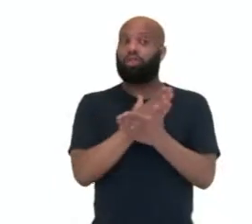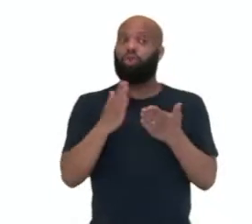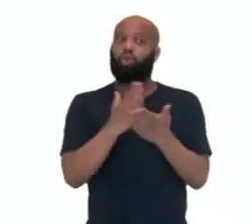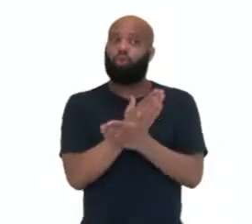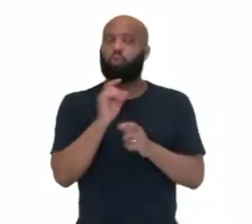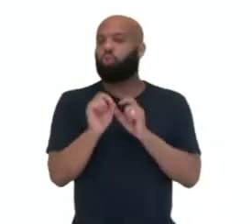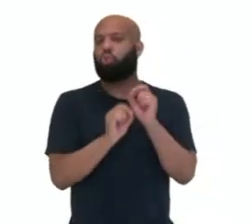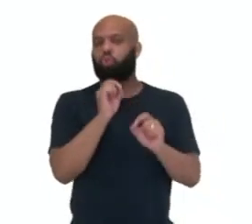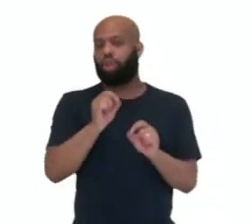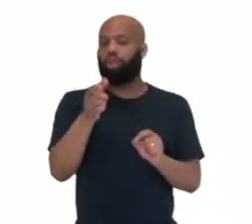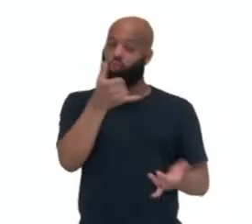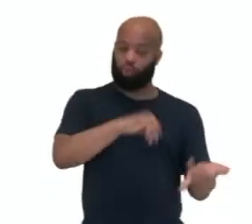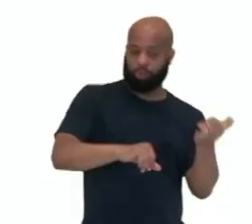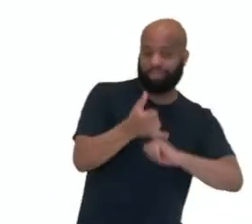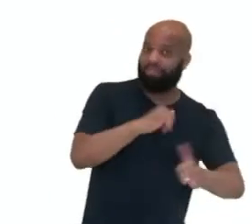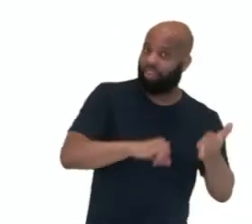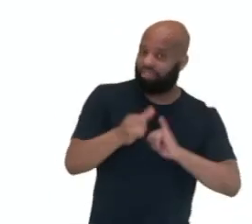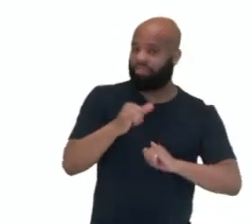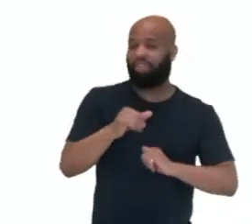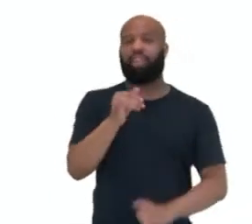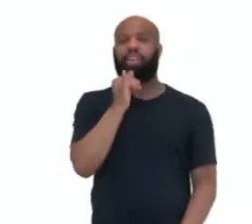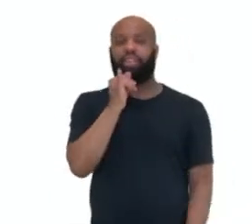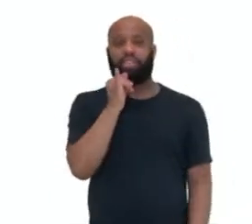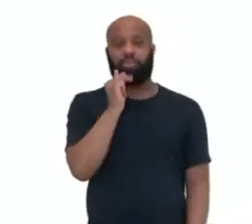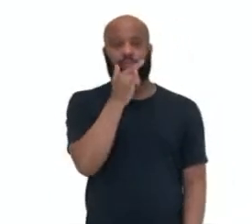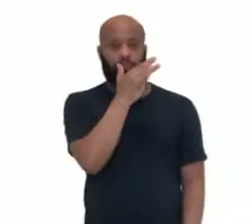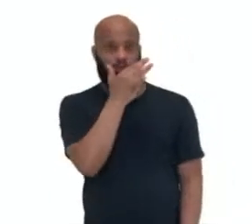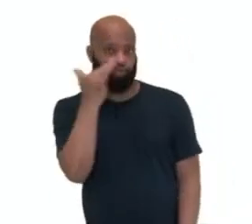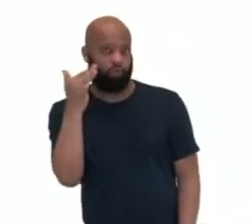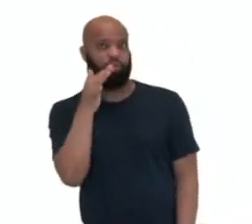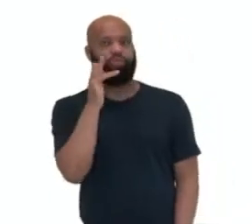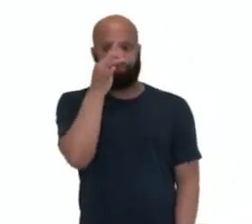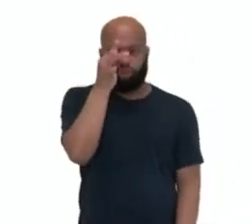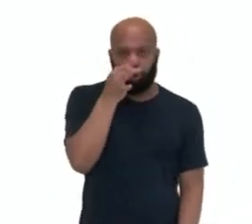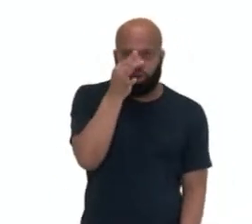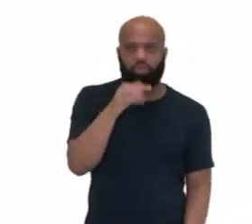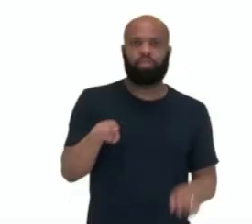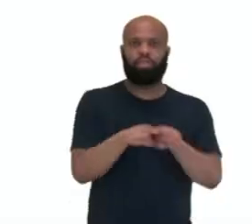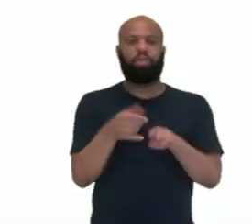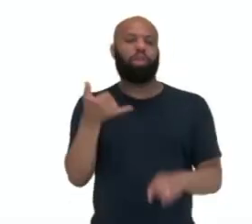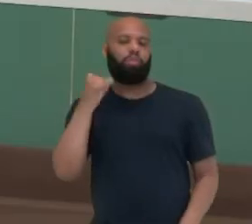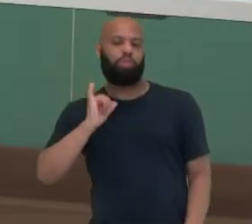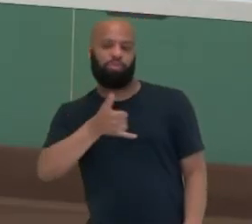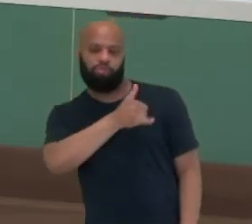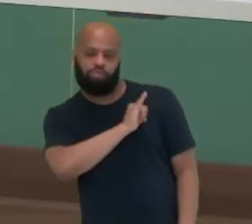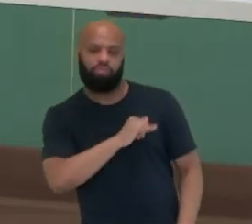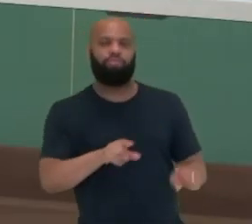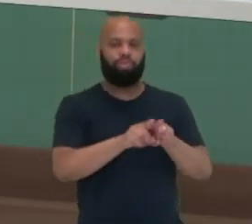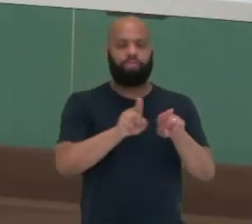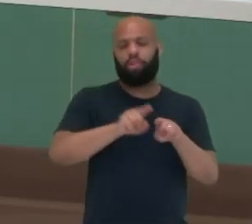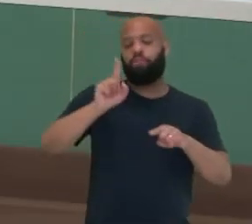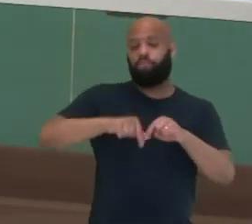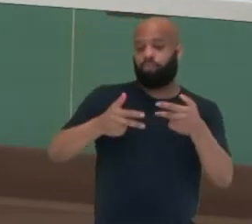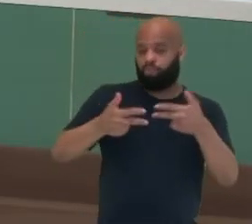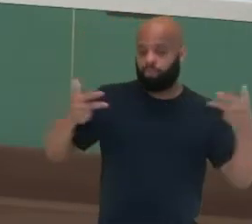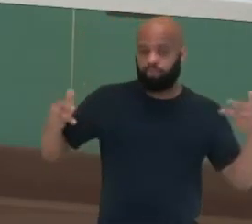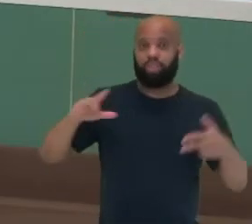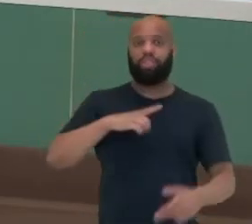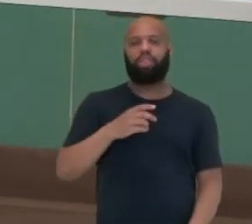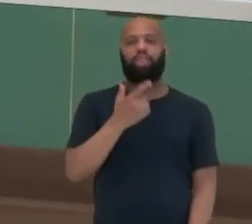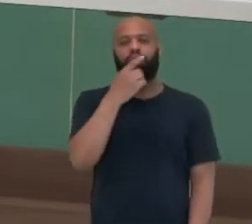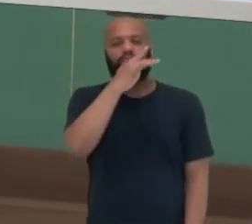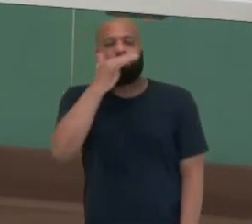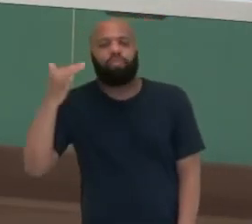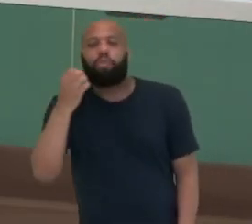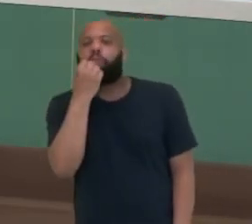As flores, perfume, os alimentos, entre outros. Há cheiros bons e cheiros ruins. Cheiros bons dos